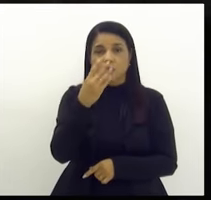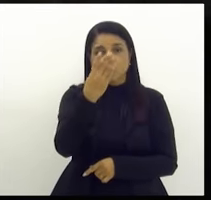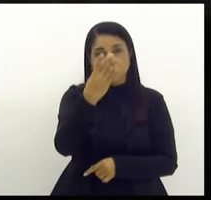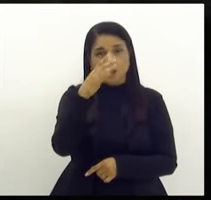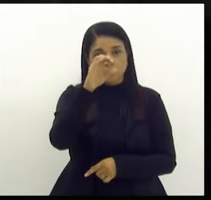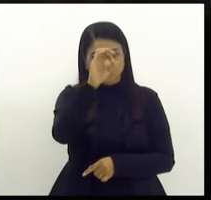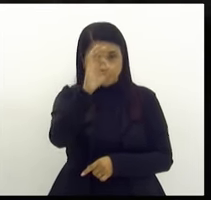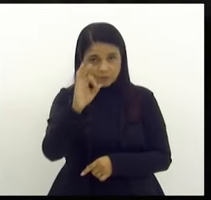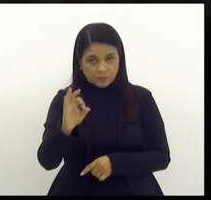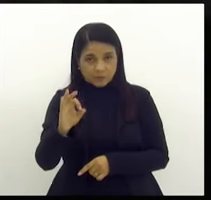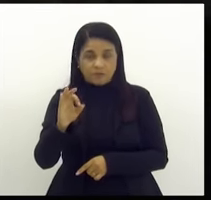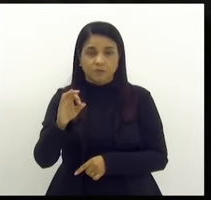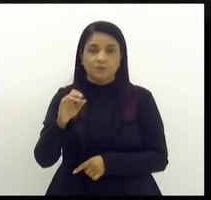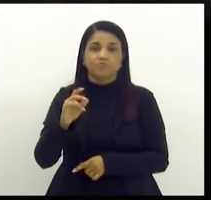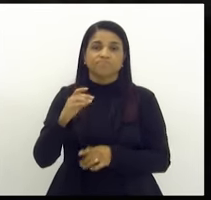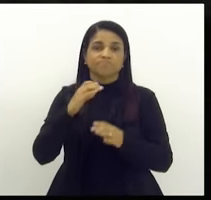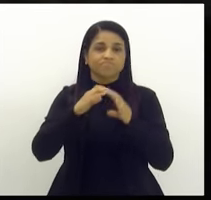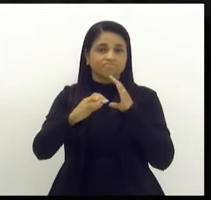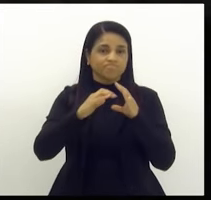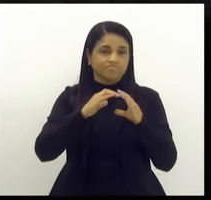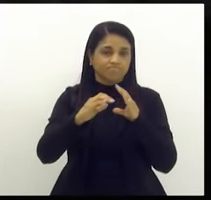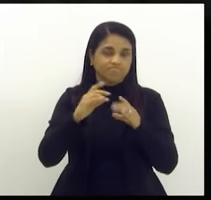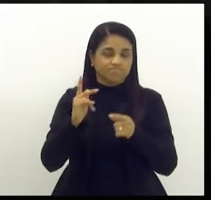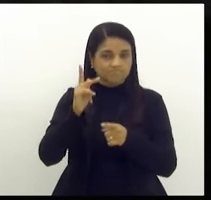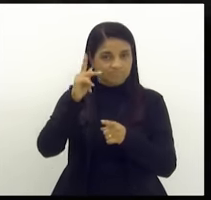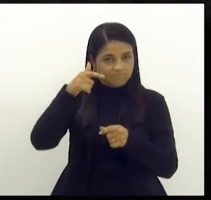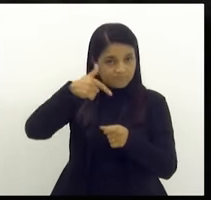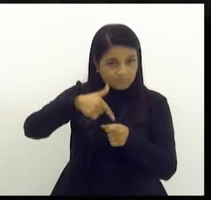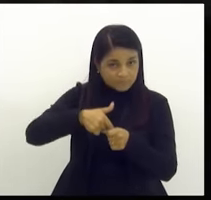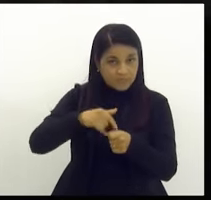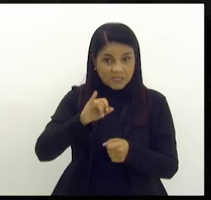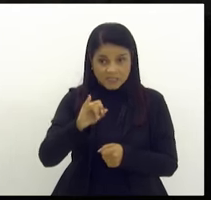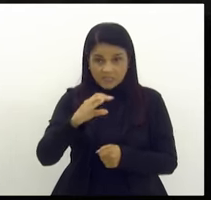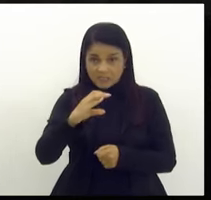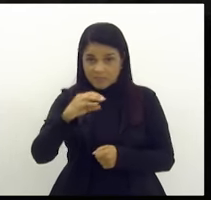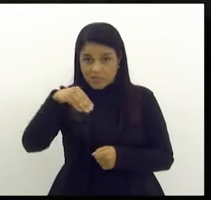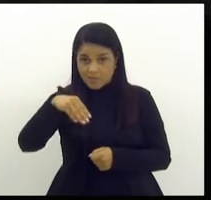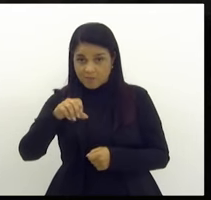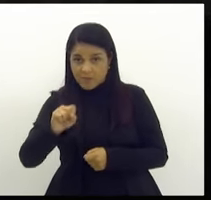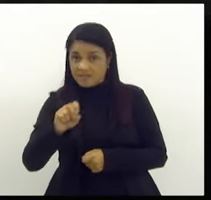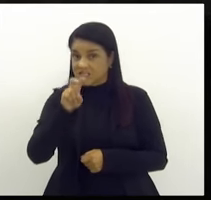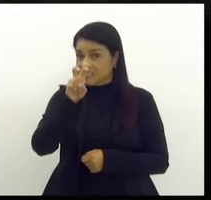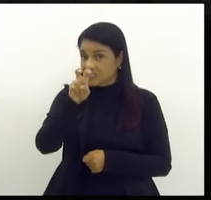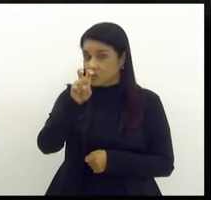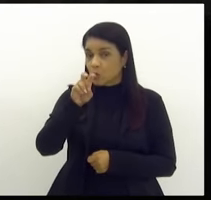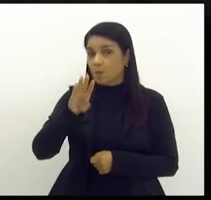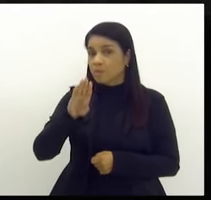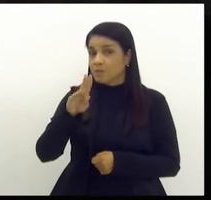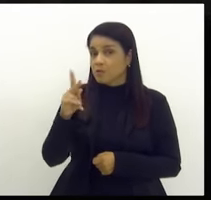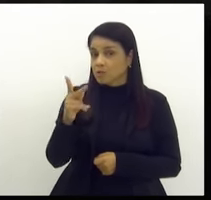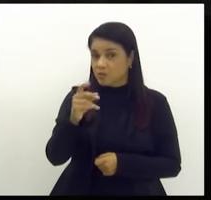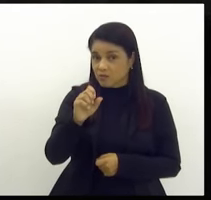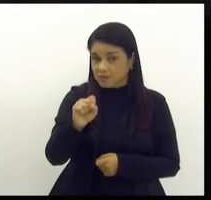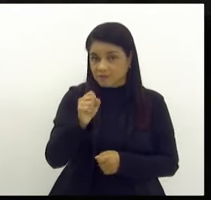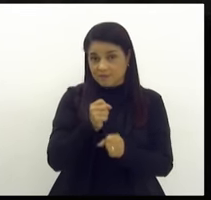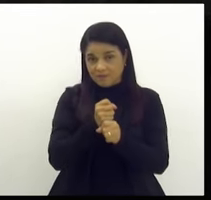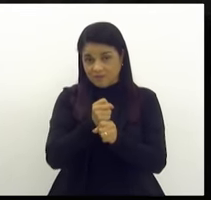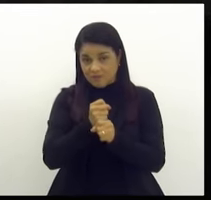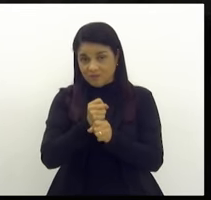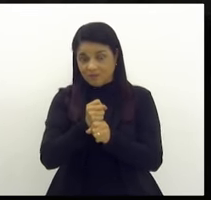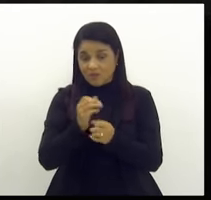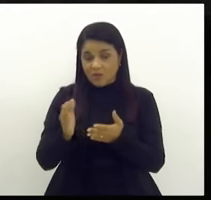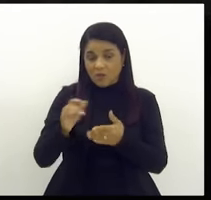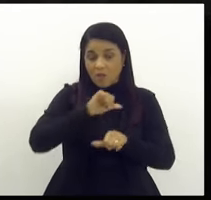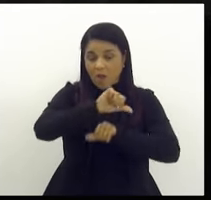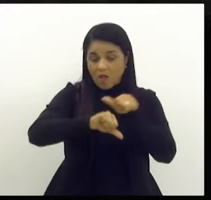e combustíveis dos 5 bilhões por ano com a reforma tributária não